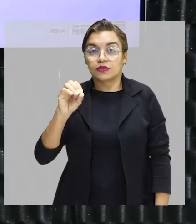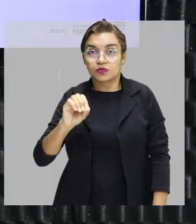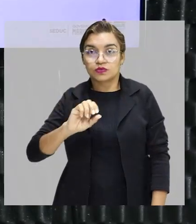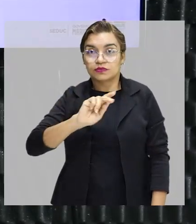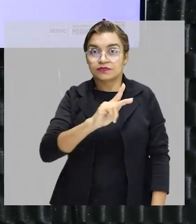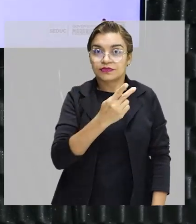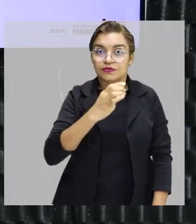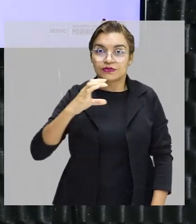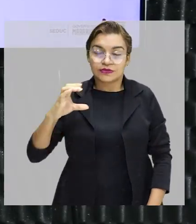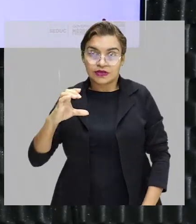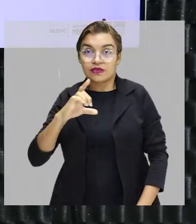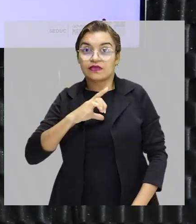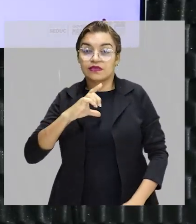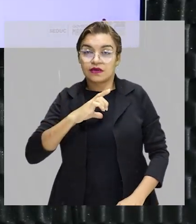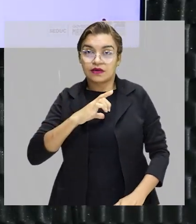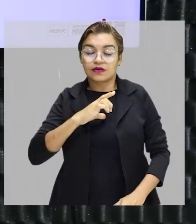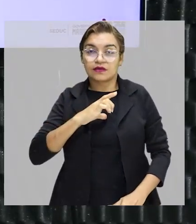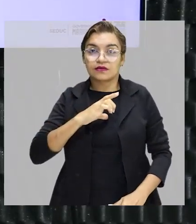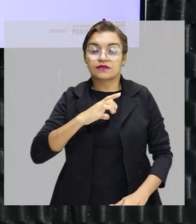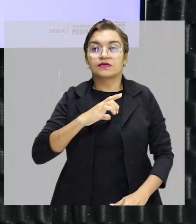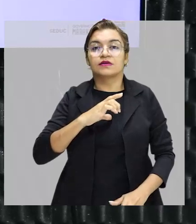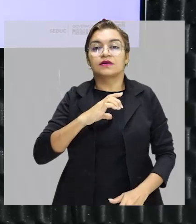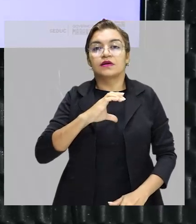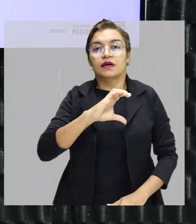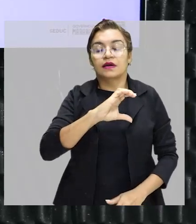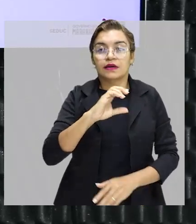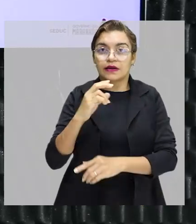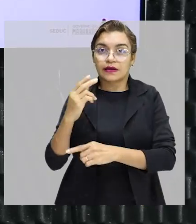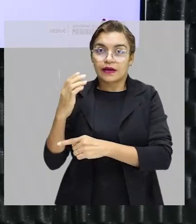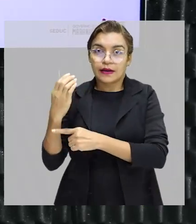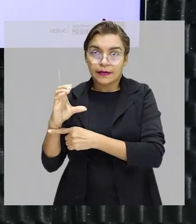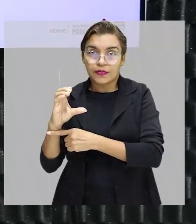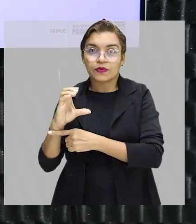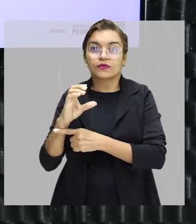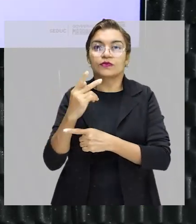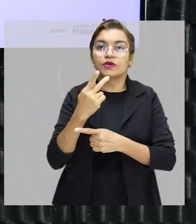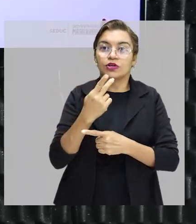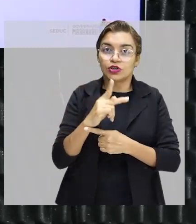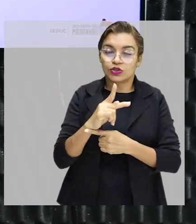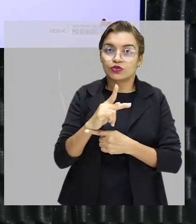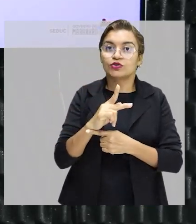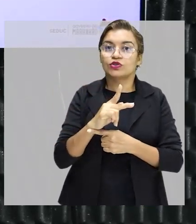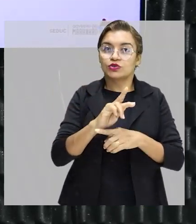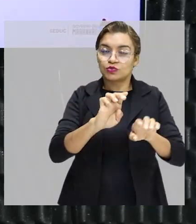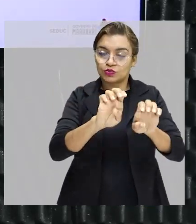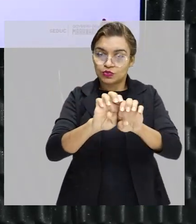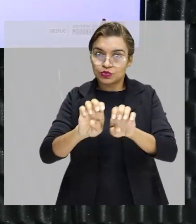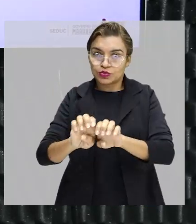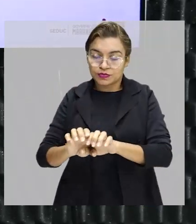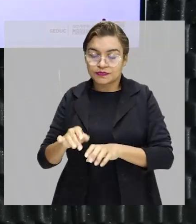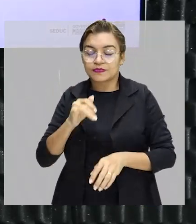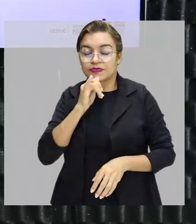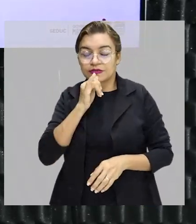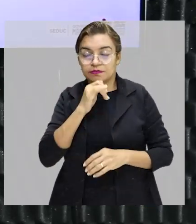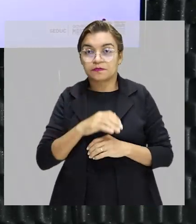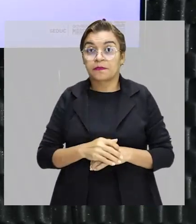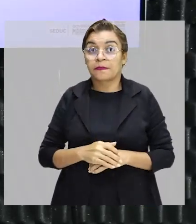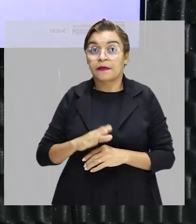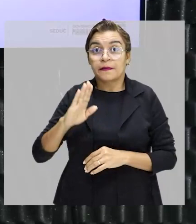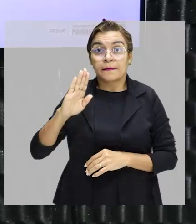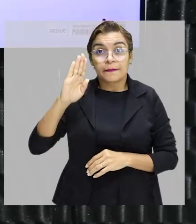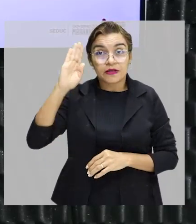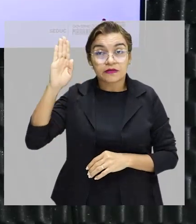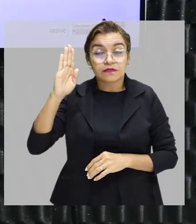estrutura apenas carbono e hidrogênio. Sabemos que a principal fonte dos hidrocarbonetos é